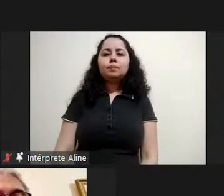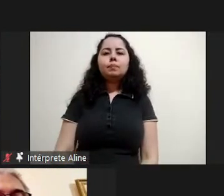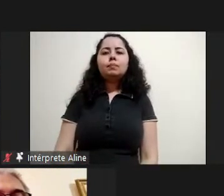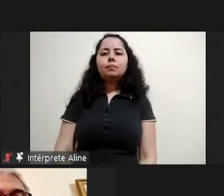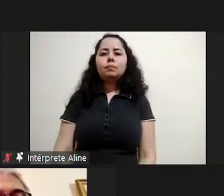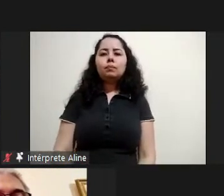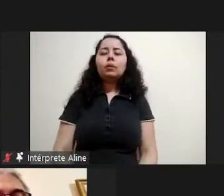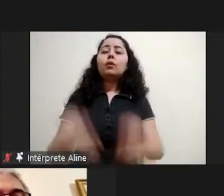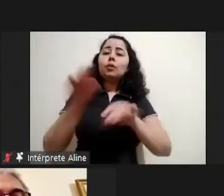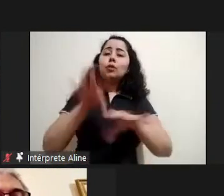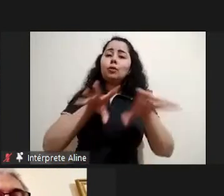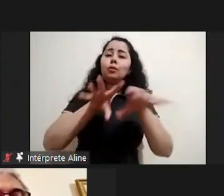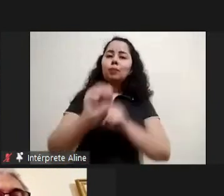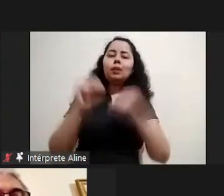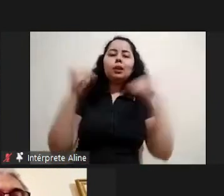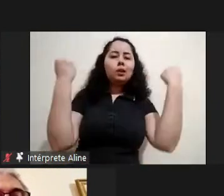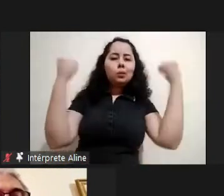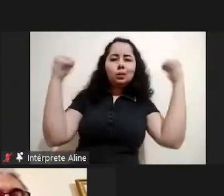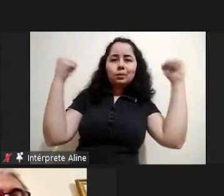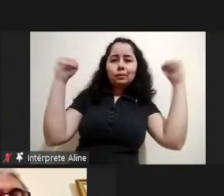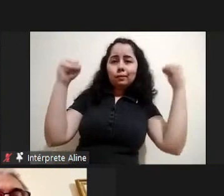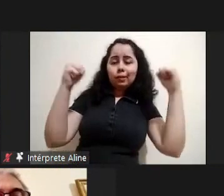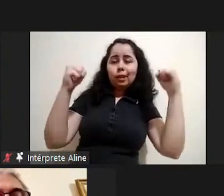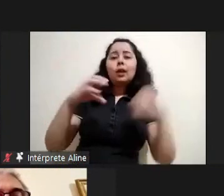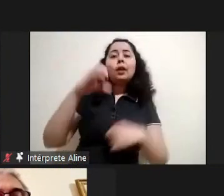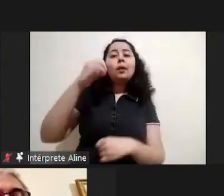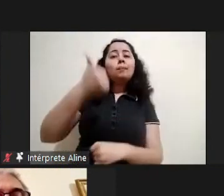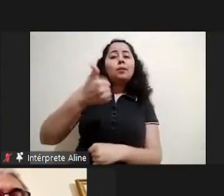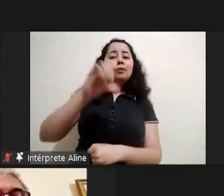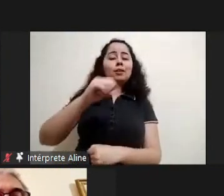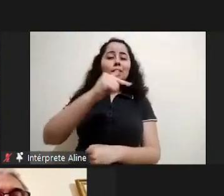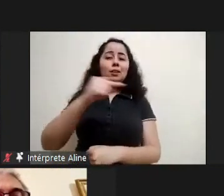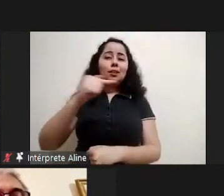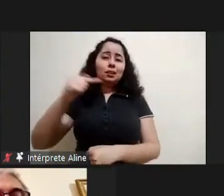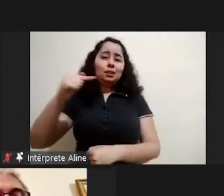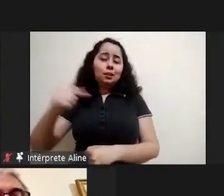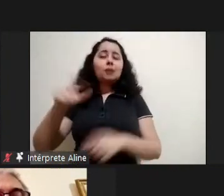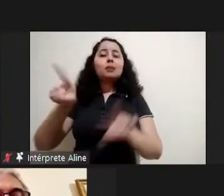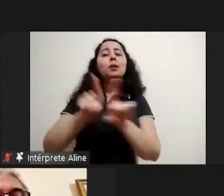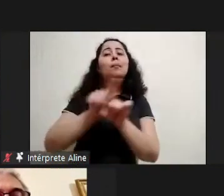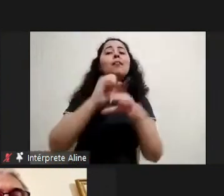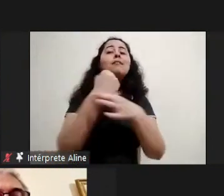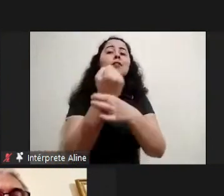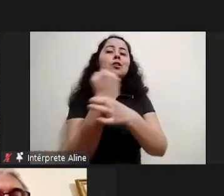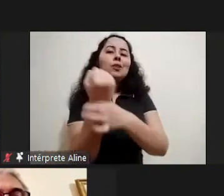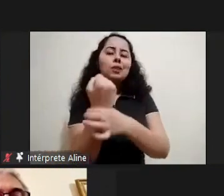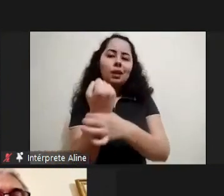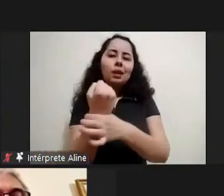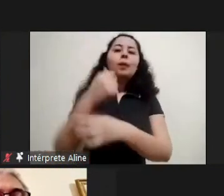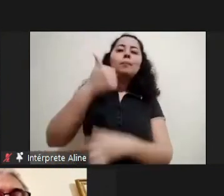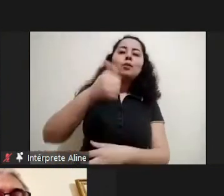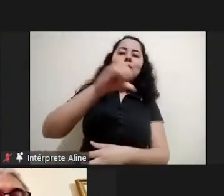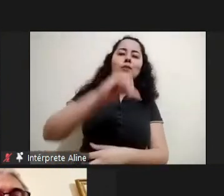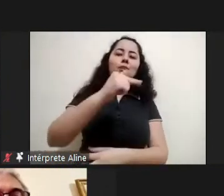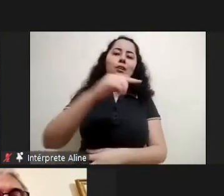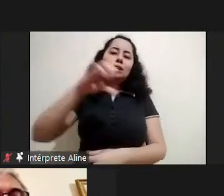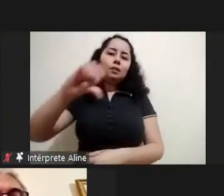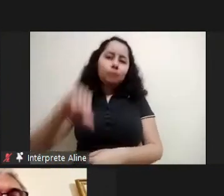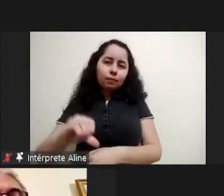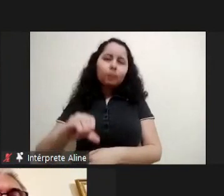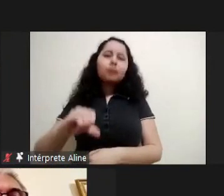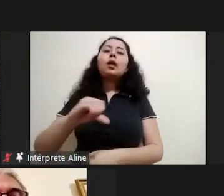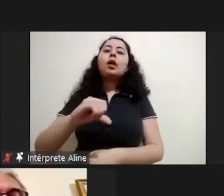Graduado em Educação Física em 77 e Fisioterapia em 89, fez mestrado em Saúde Coletiva